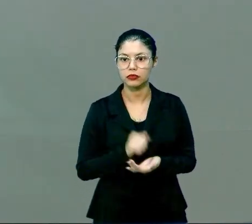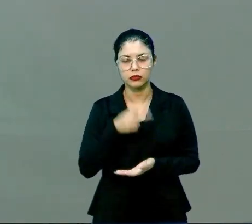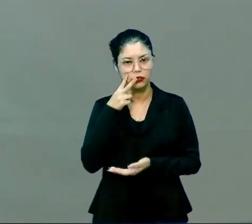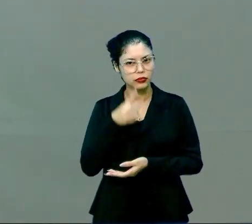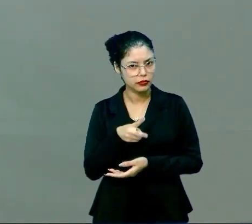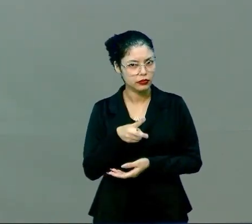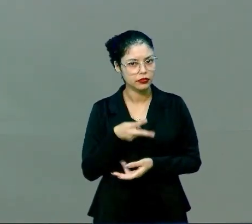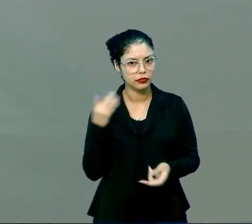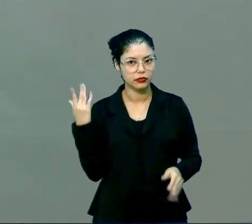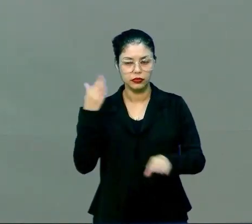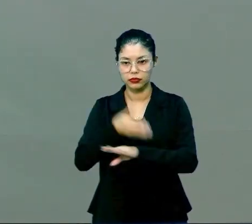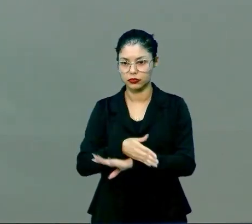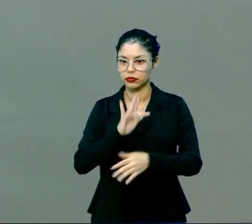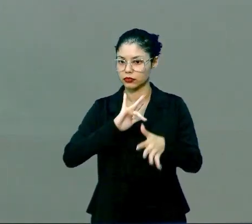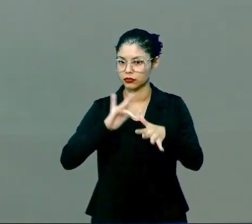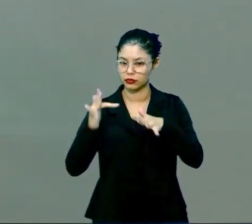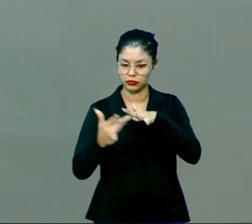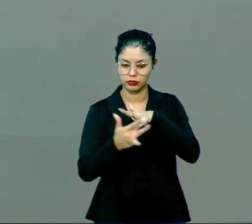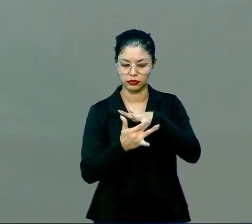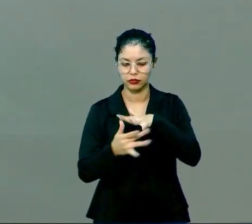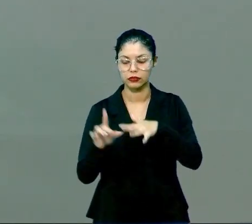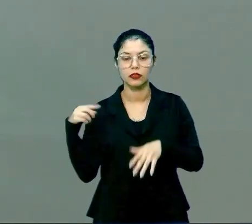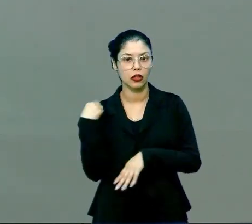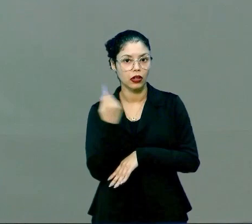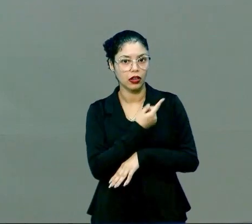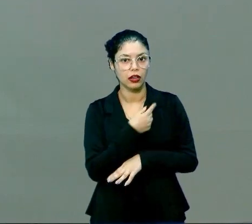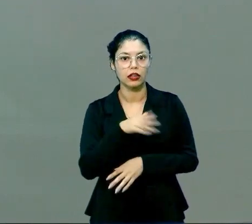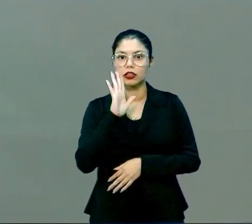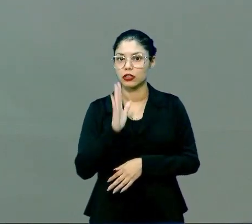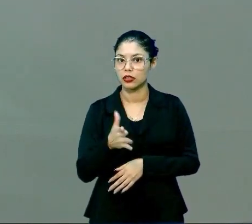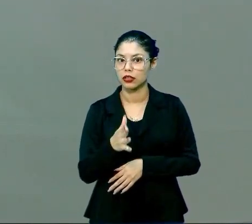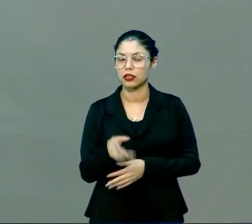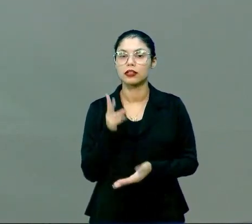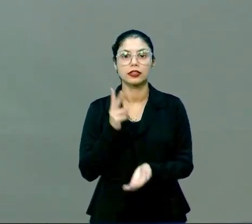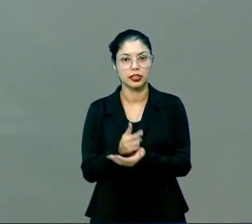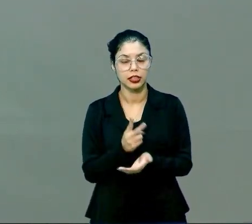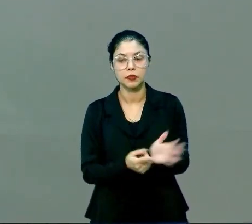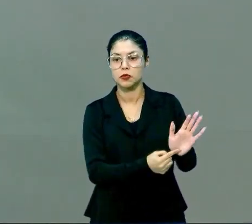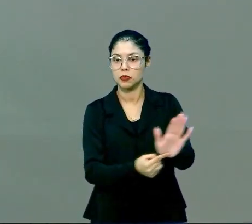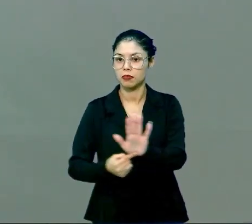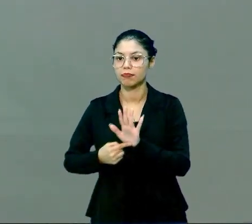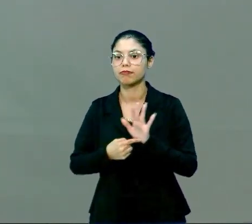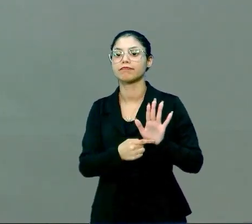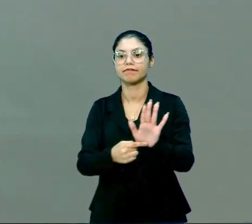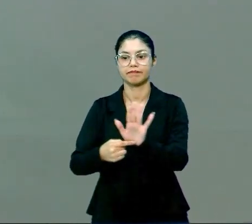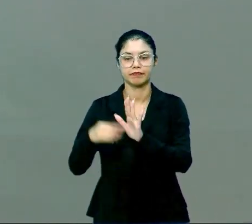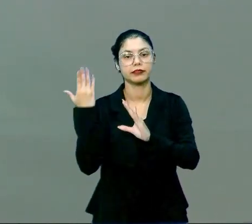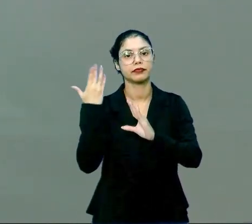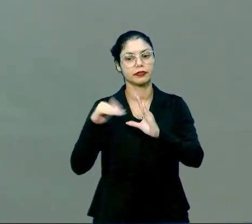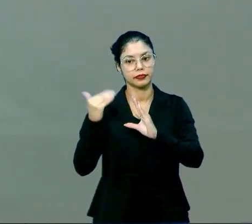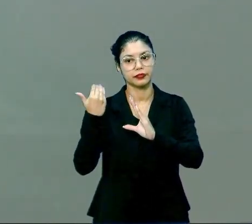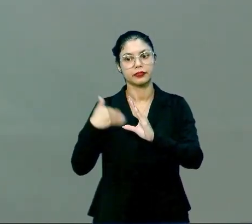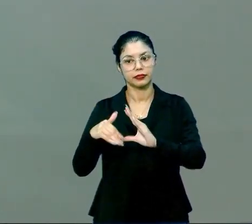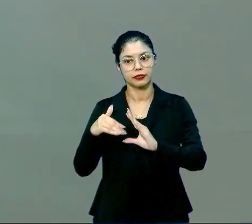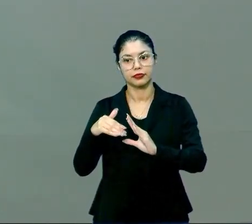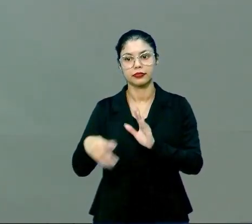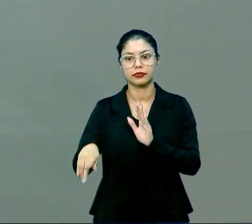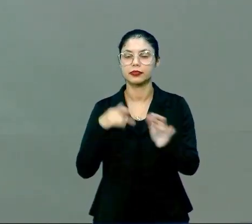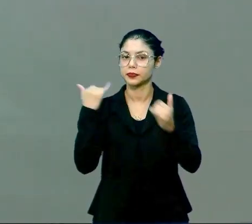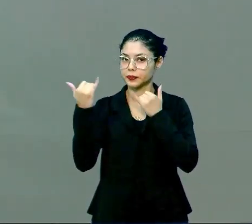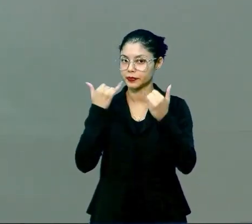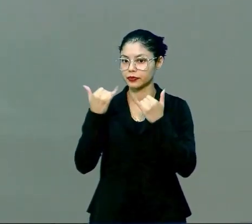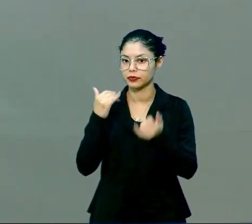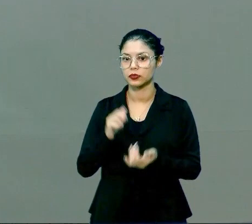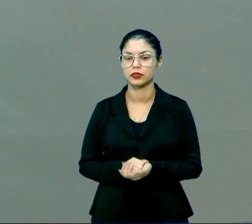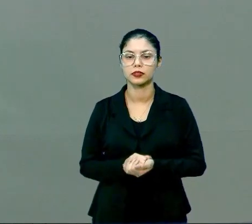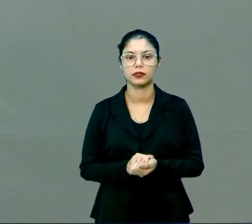observe que quando nós entramos nas redes sociais, as nossas redes sociais ficam o tempo todo enviando para a gente essas